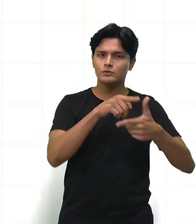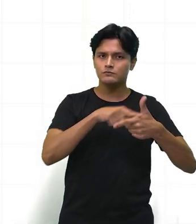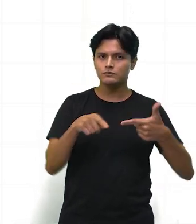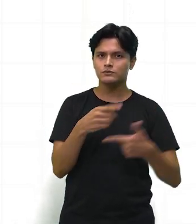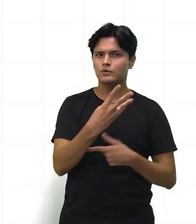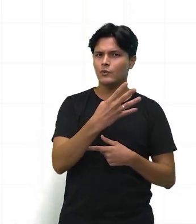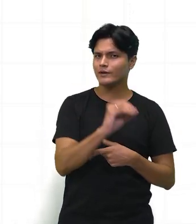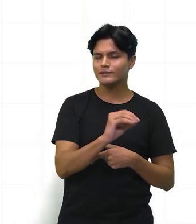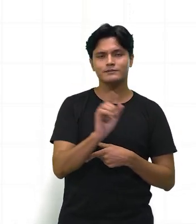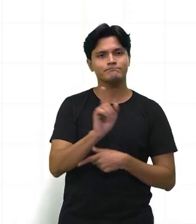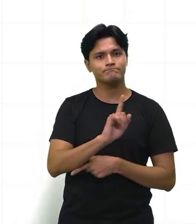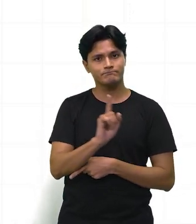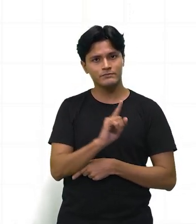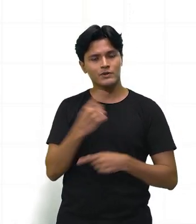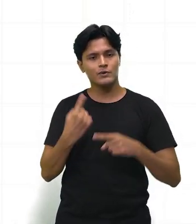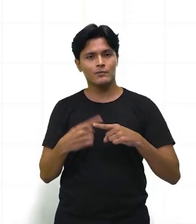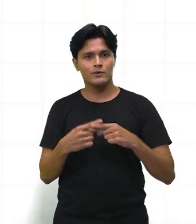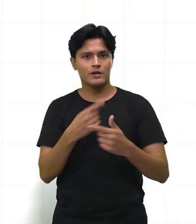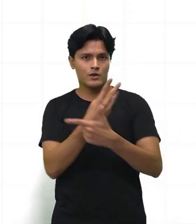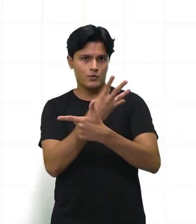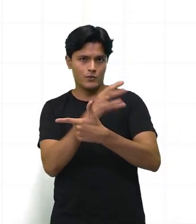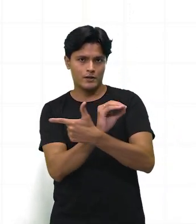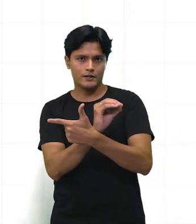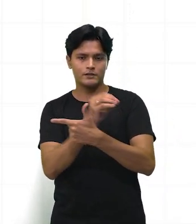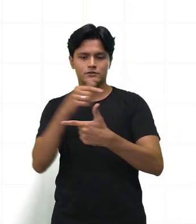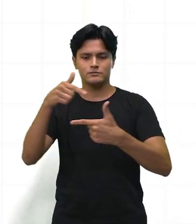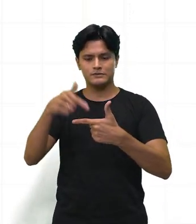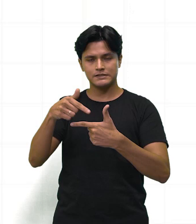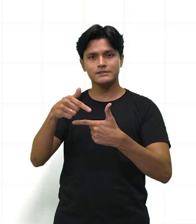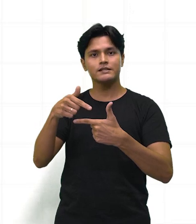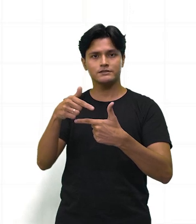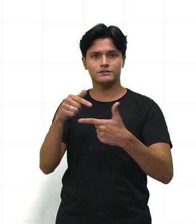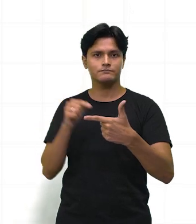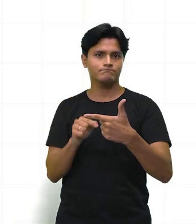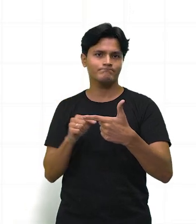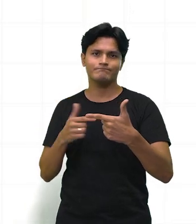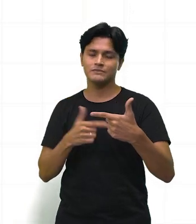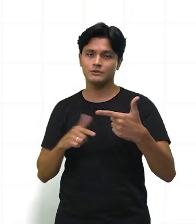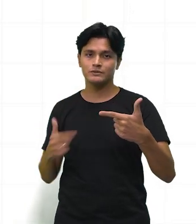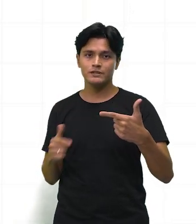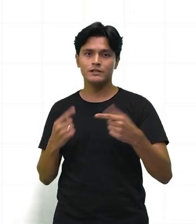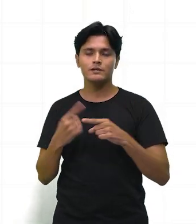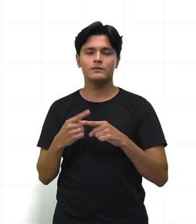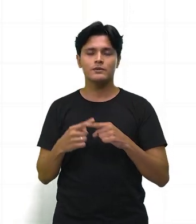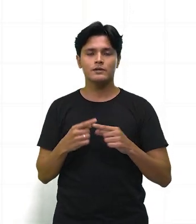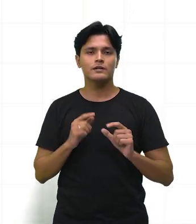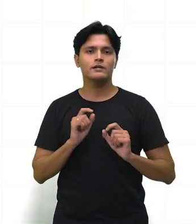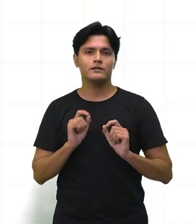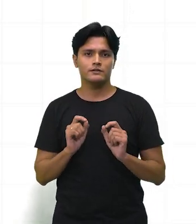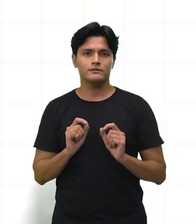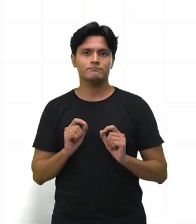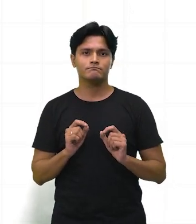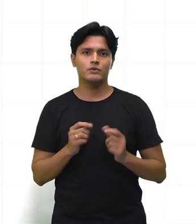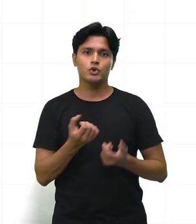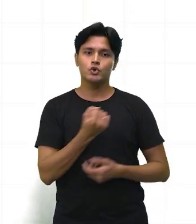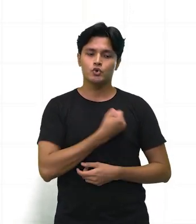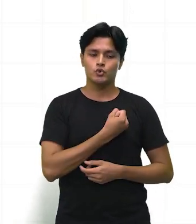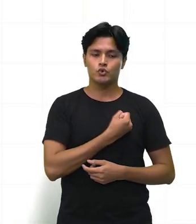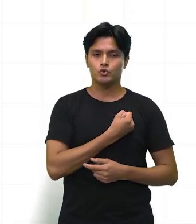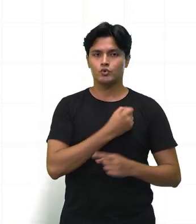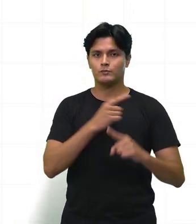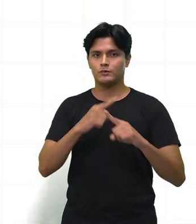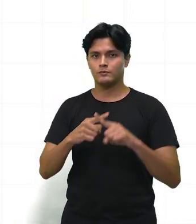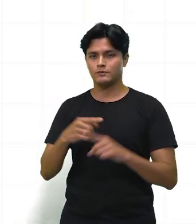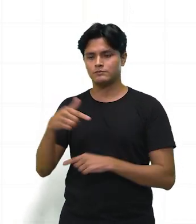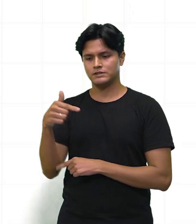Porque 40 dividido por 7 não tem lá na tabuada do 7 um número que multiplicado por ele dá igual a 40. Tem só um